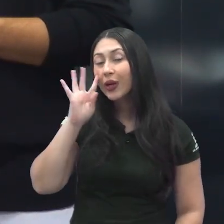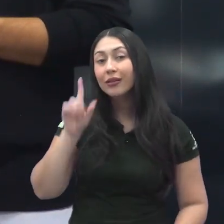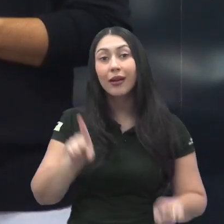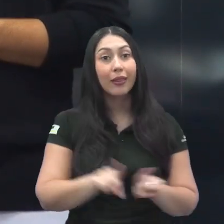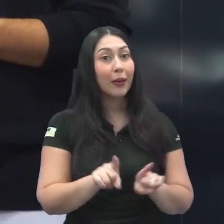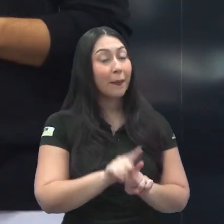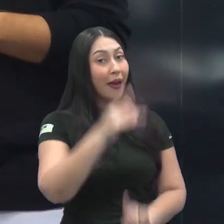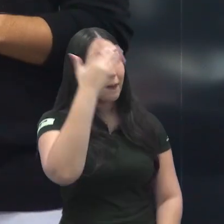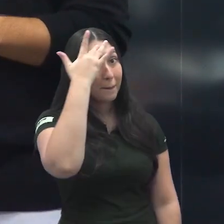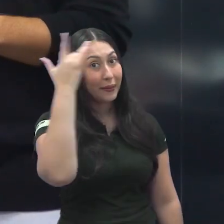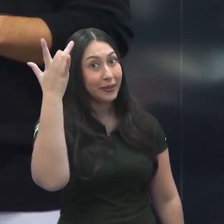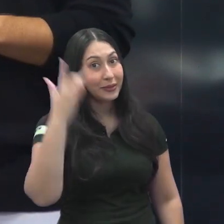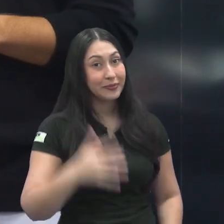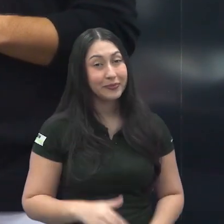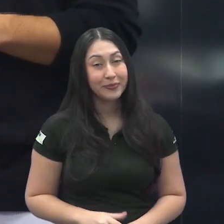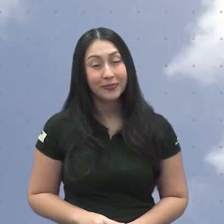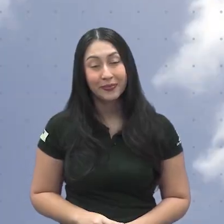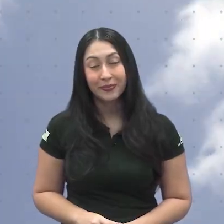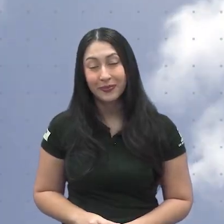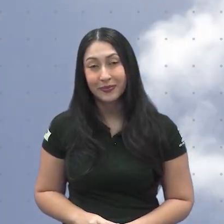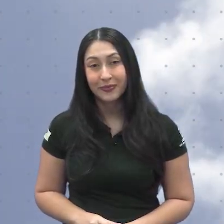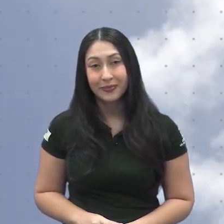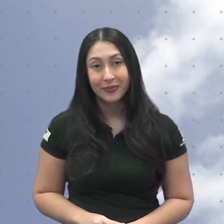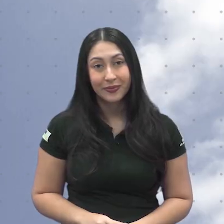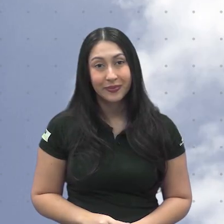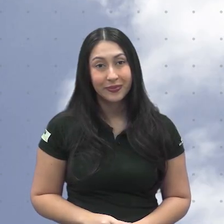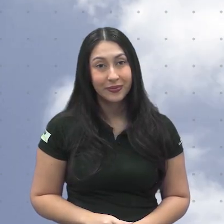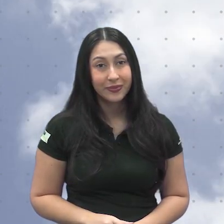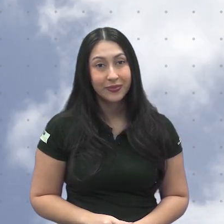desta quarta e amanhã, quinta-feira.